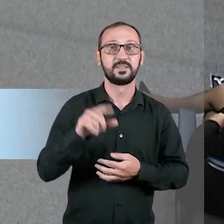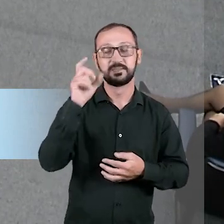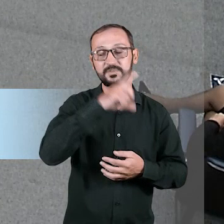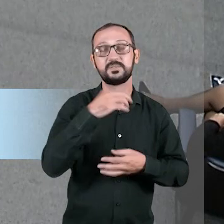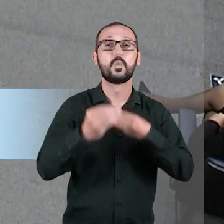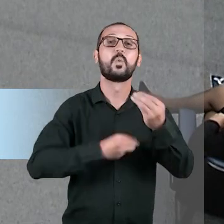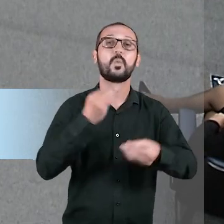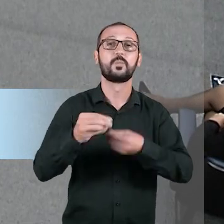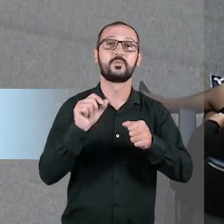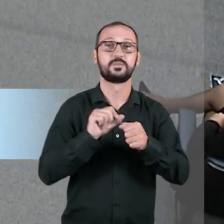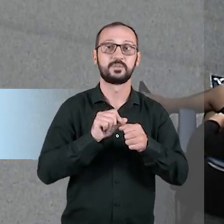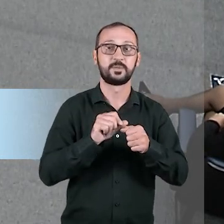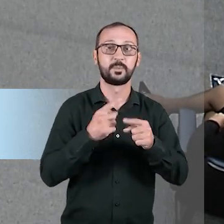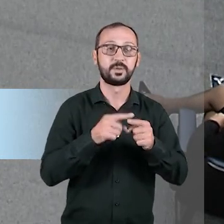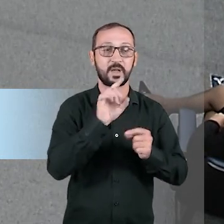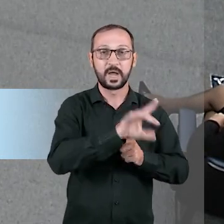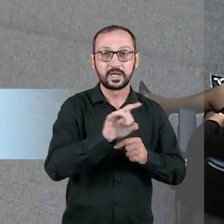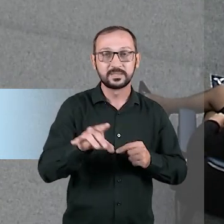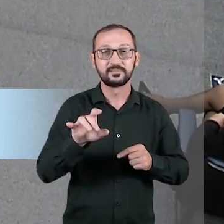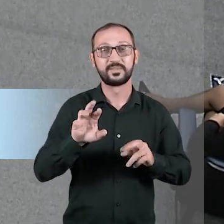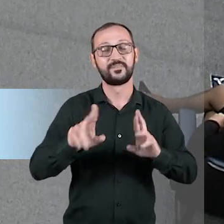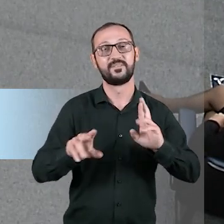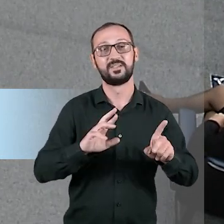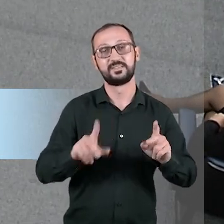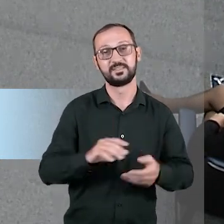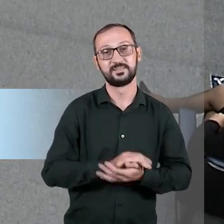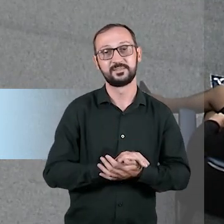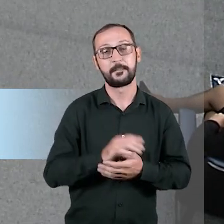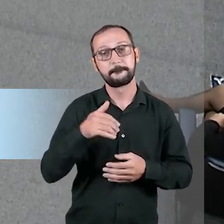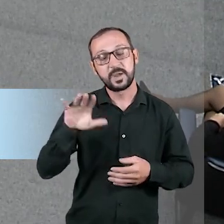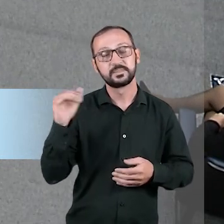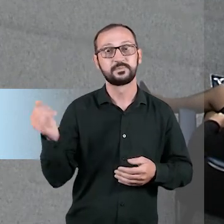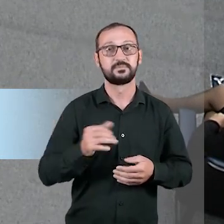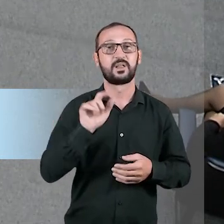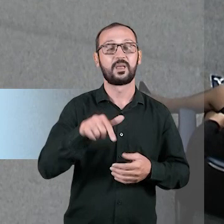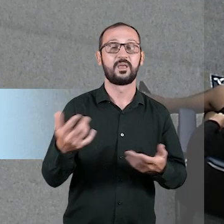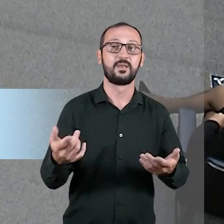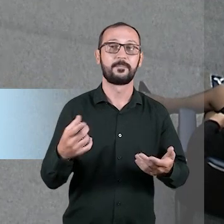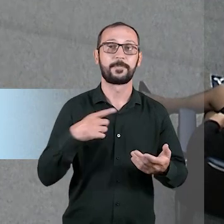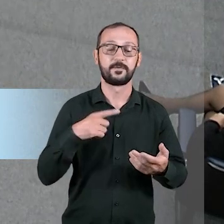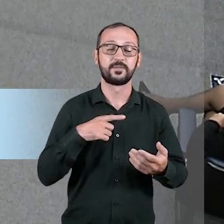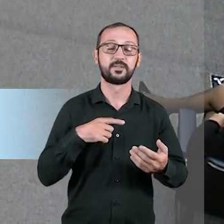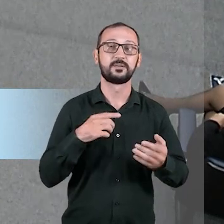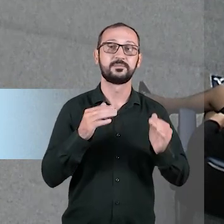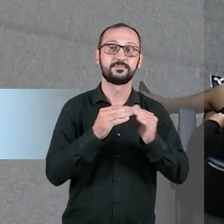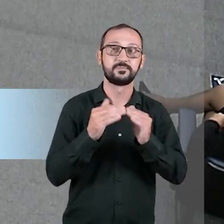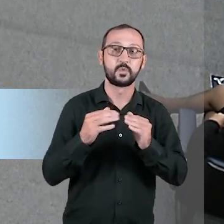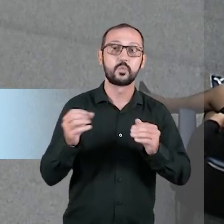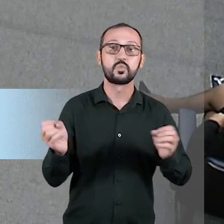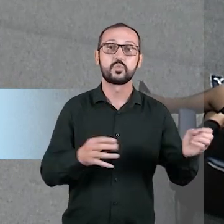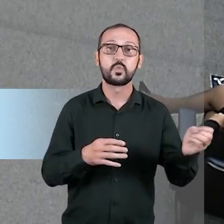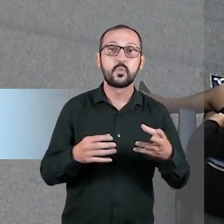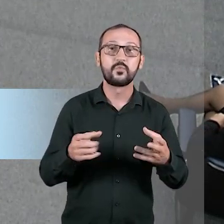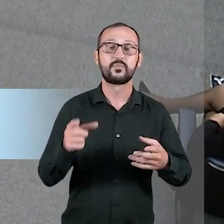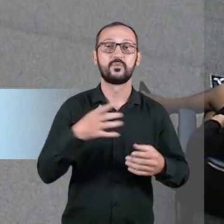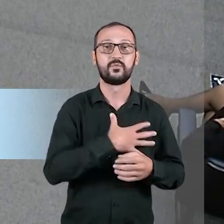é difícil eu te dizer o que fazer, porque cada caso é um caso. Então, o principal é isso. Ela vai ter que reconhecer esse